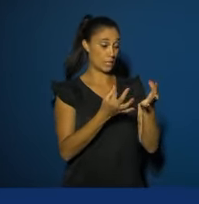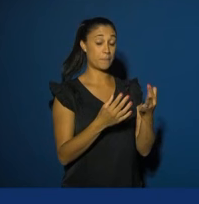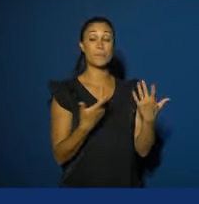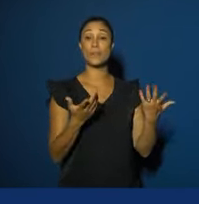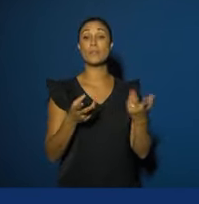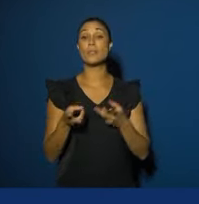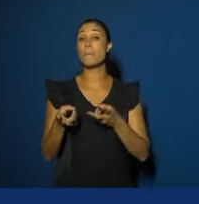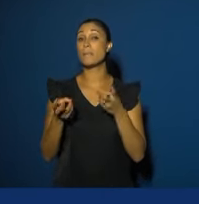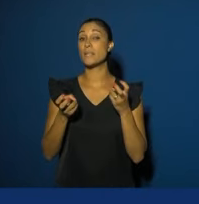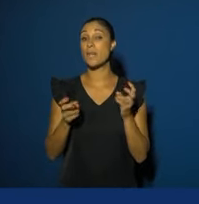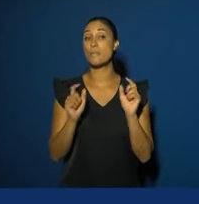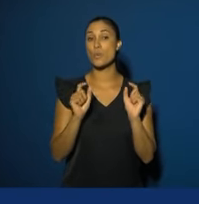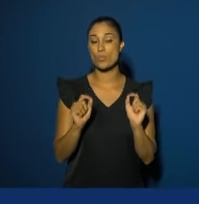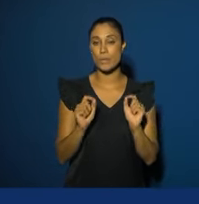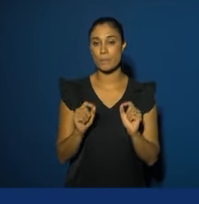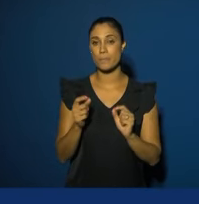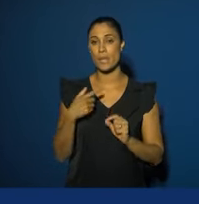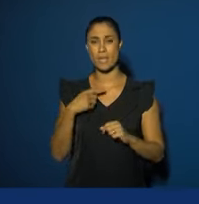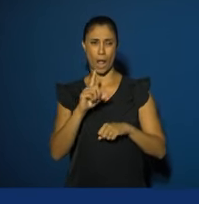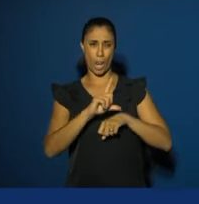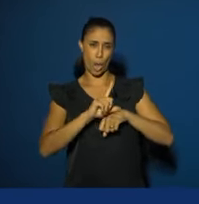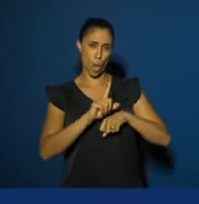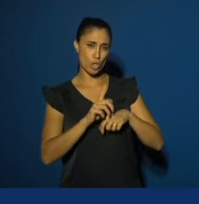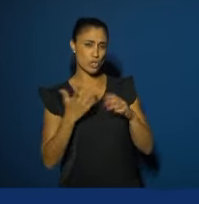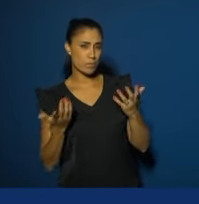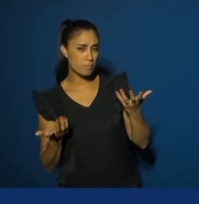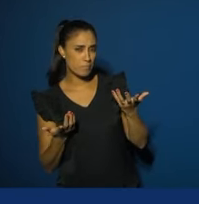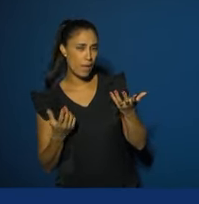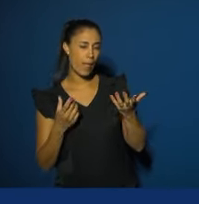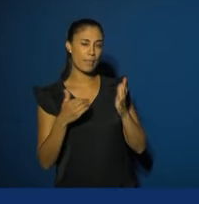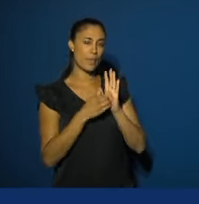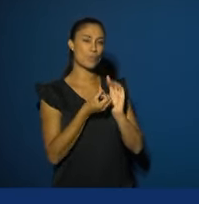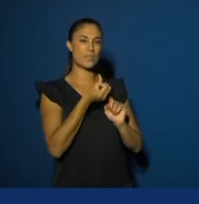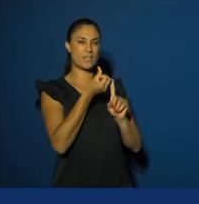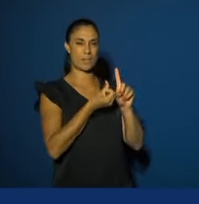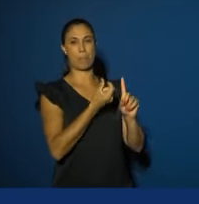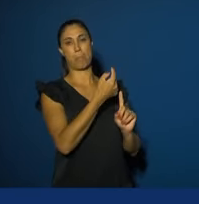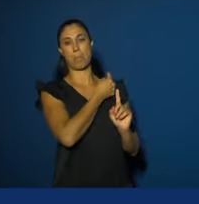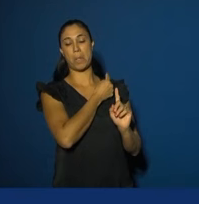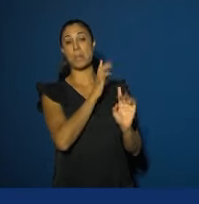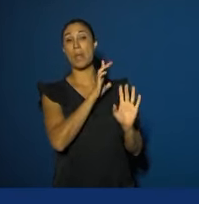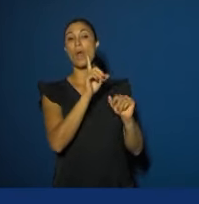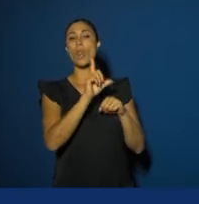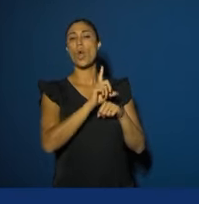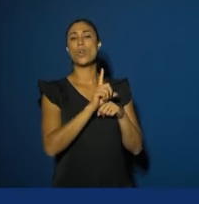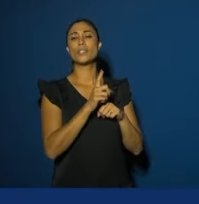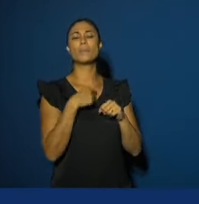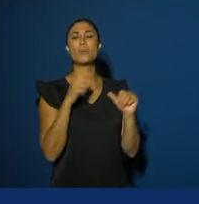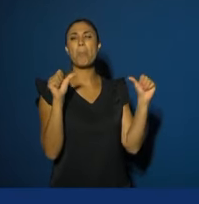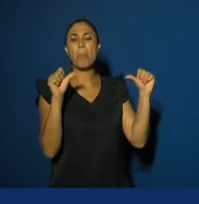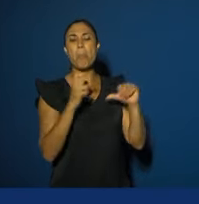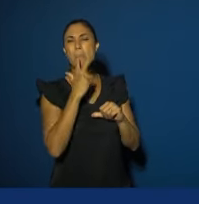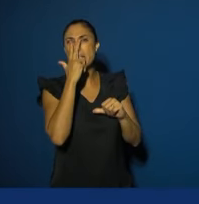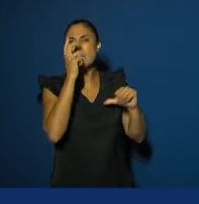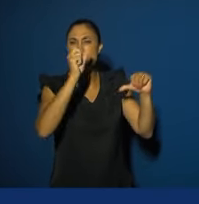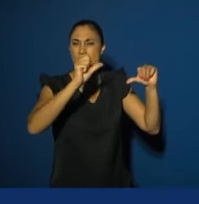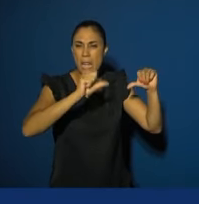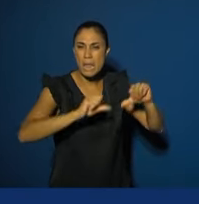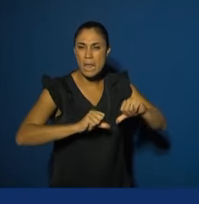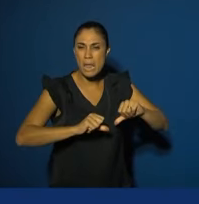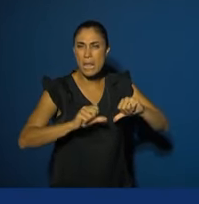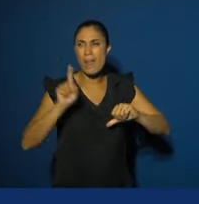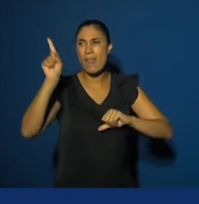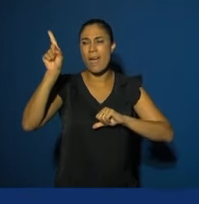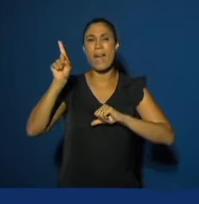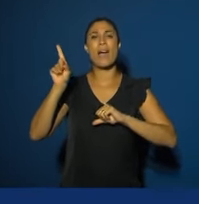que você percebe que a loja ia assim até um uns se meses atrás as lojas estavam muito caída na avenida na